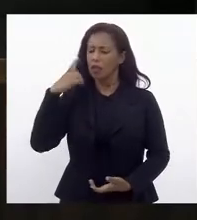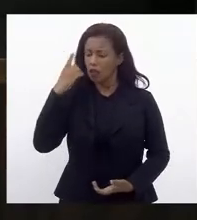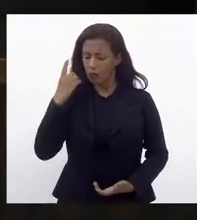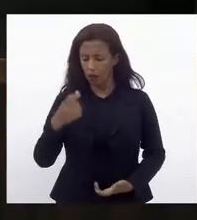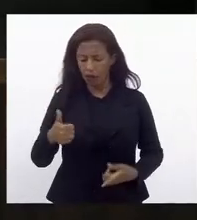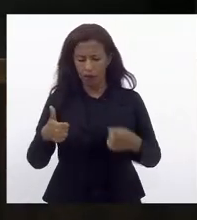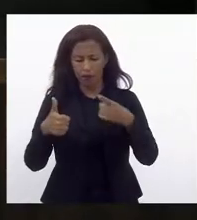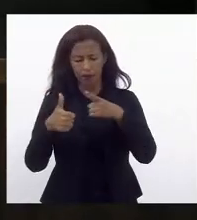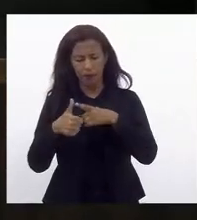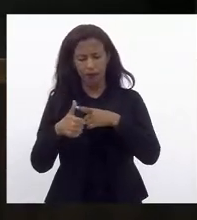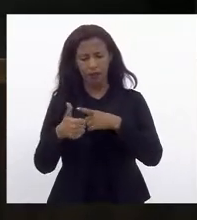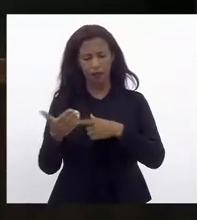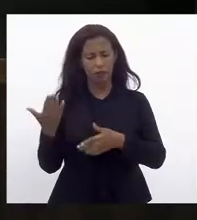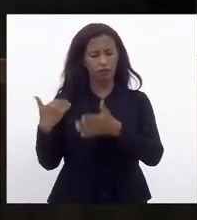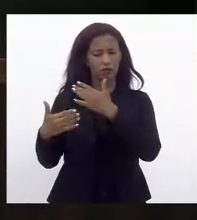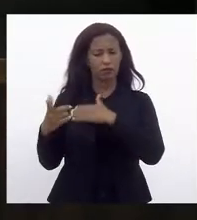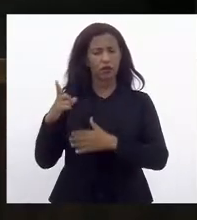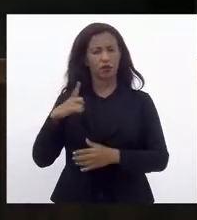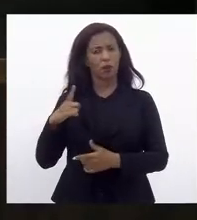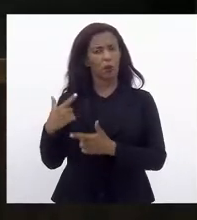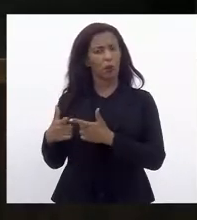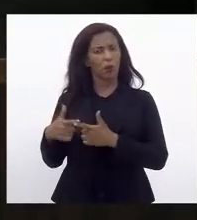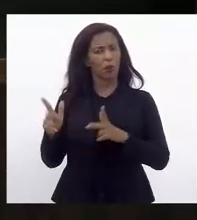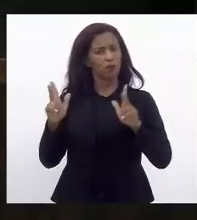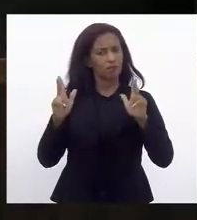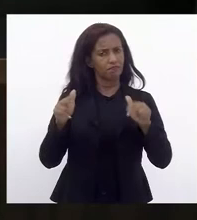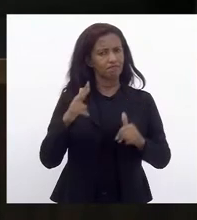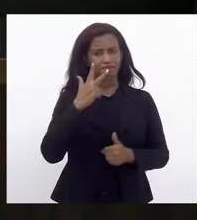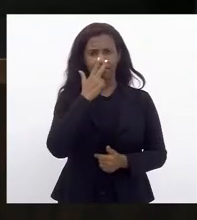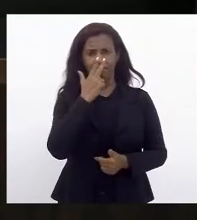nós tivemos aqui um caso parecido.